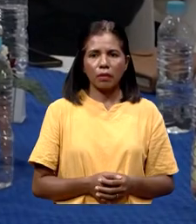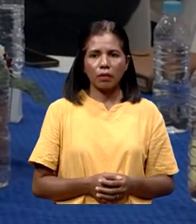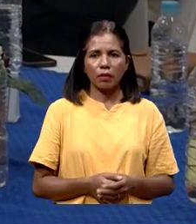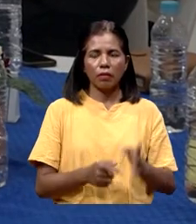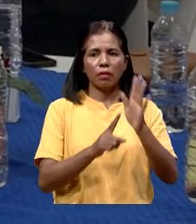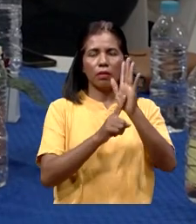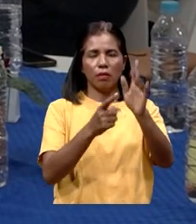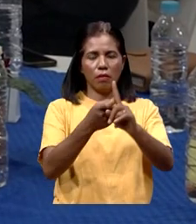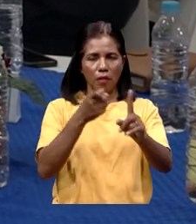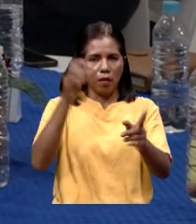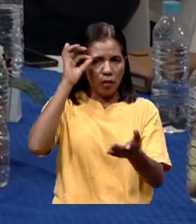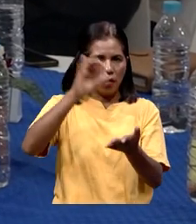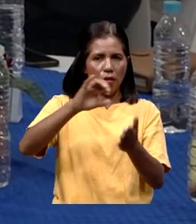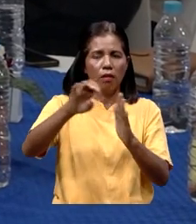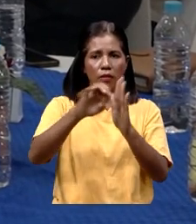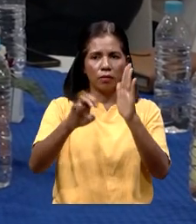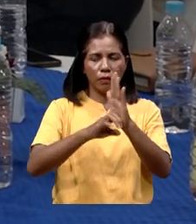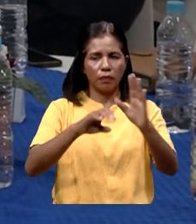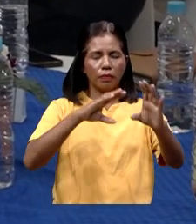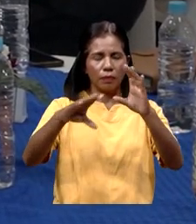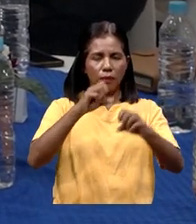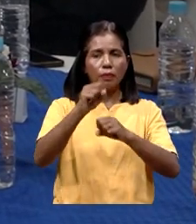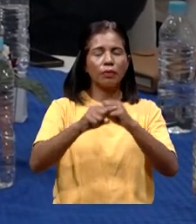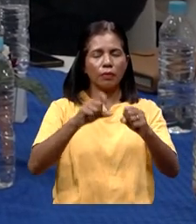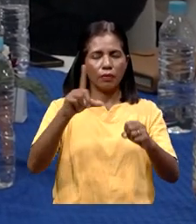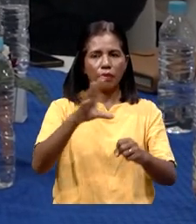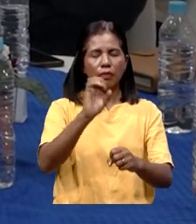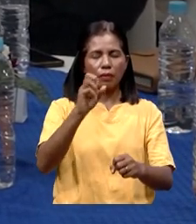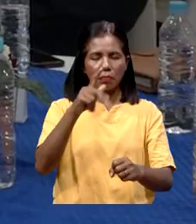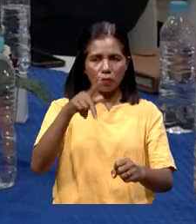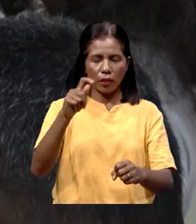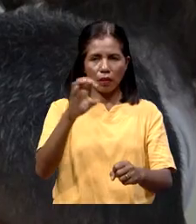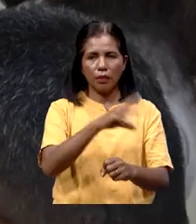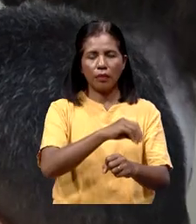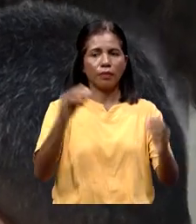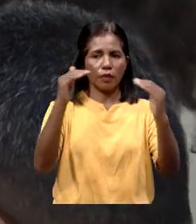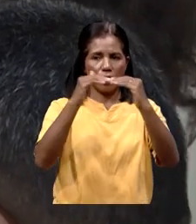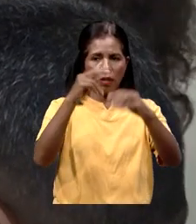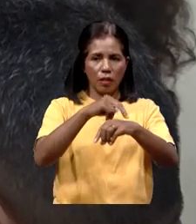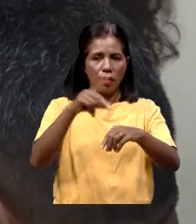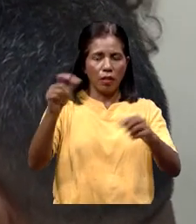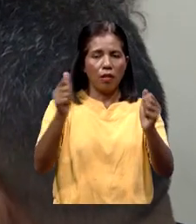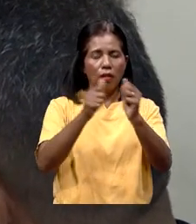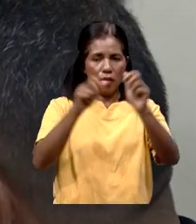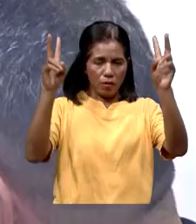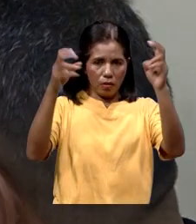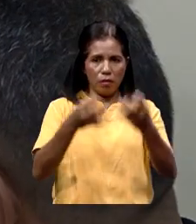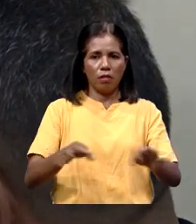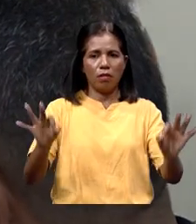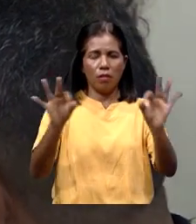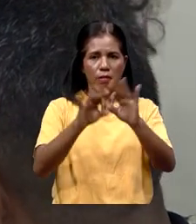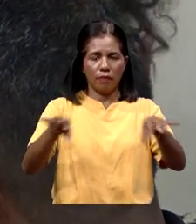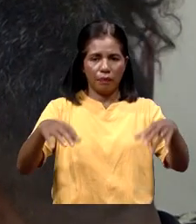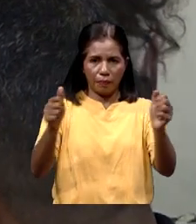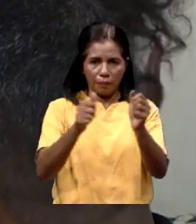Lihirak ne hato husi Secretario Estado Comunicação Social Espírito Dias Ximenes e Seminário Nacional o tema Importância